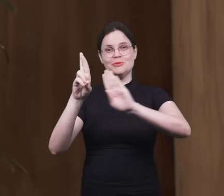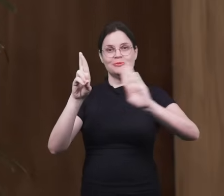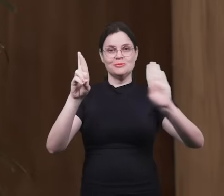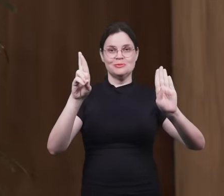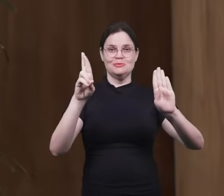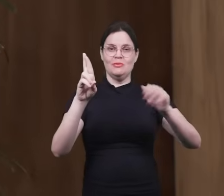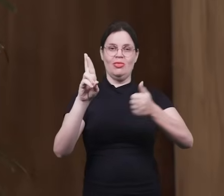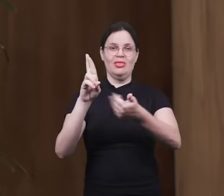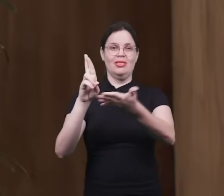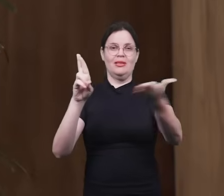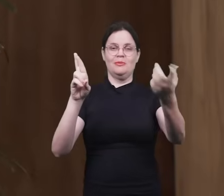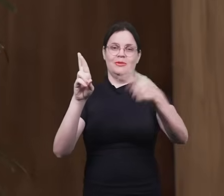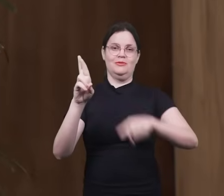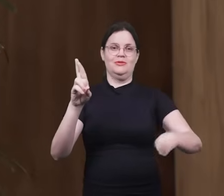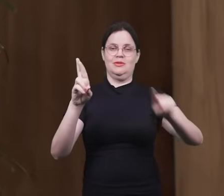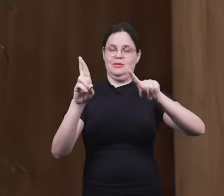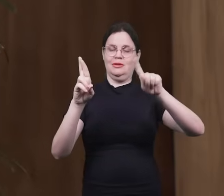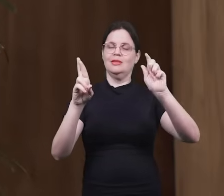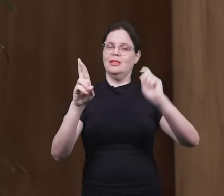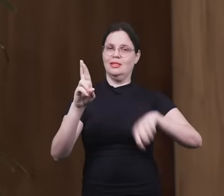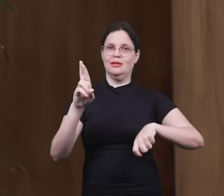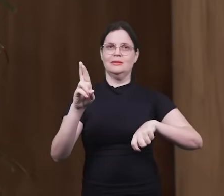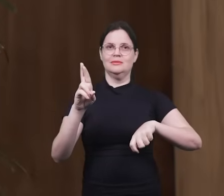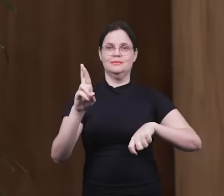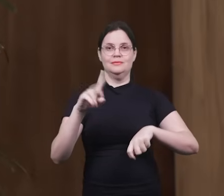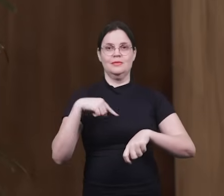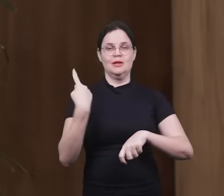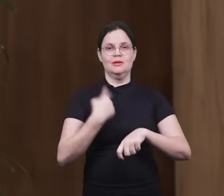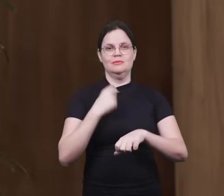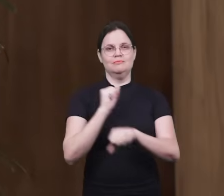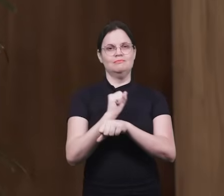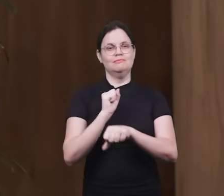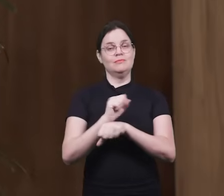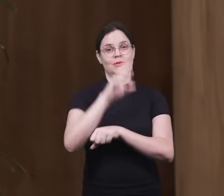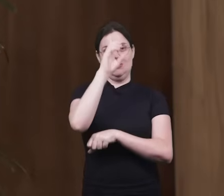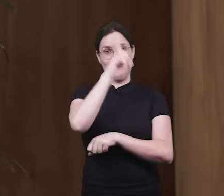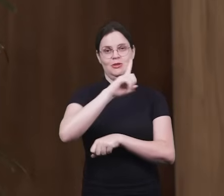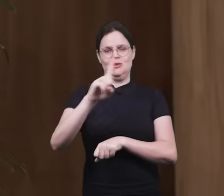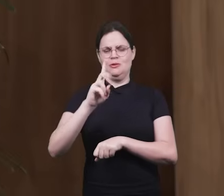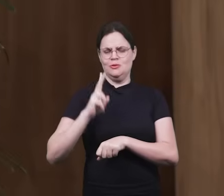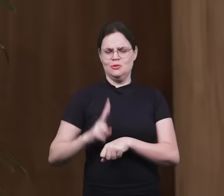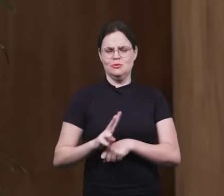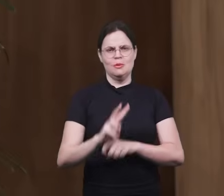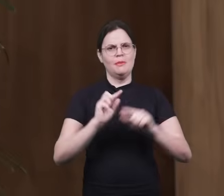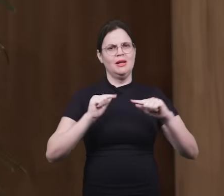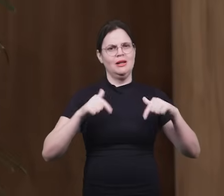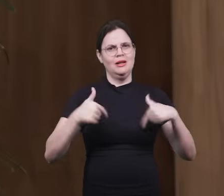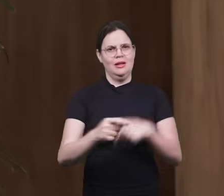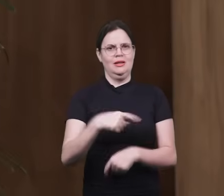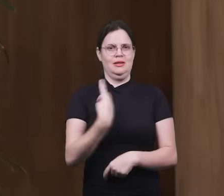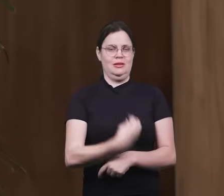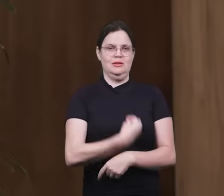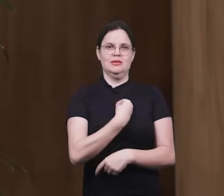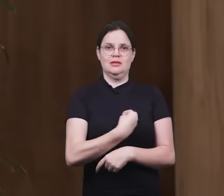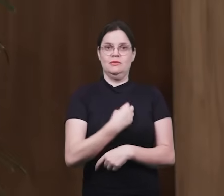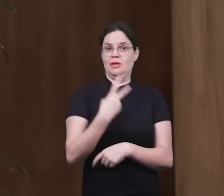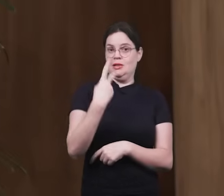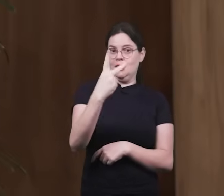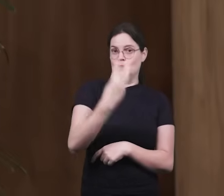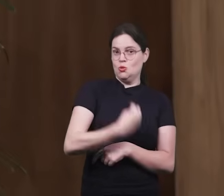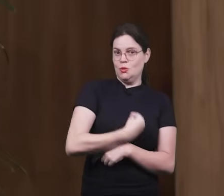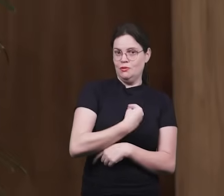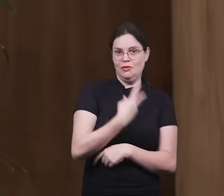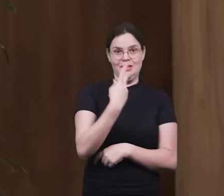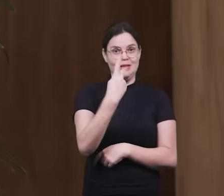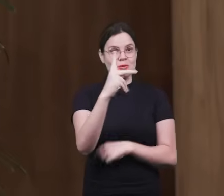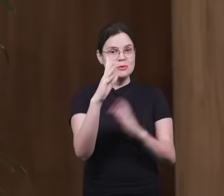está à nossa disposição. E nós esperamos que Deus continue operando na nossa vida, na sua vida,